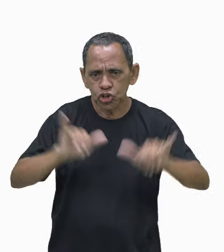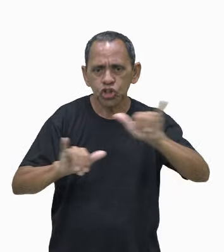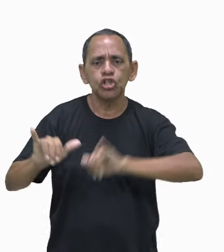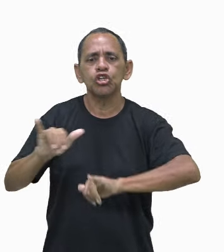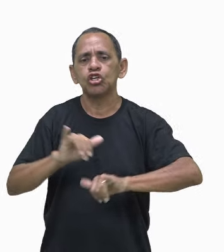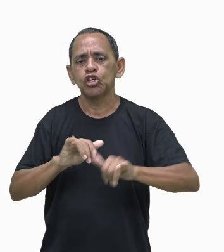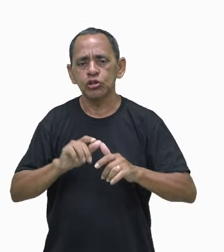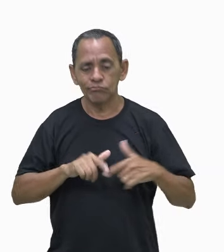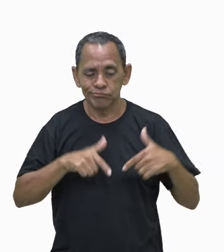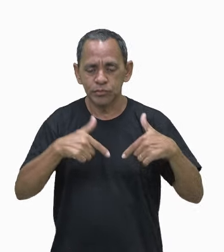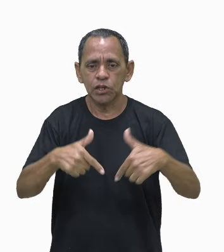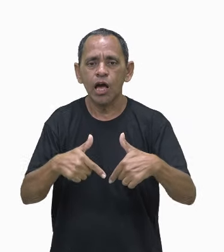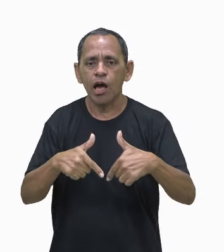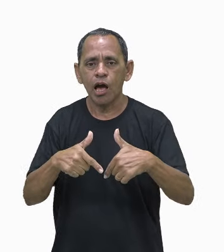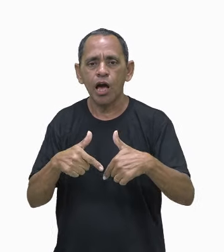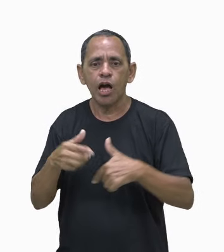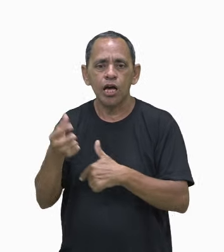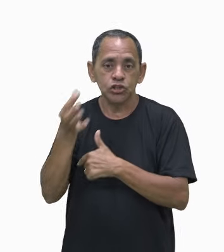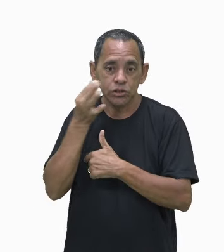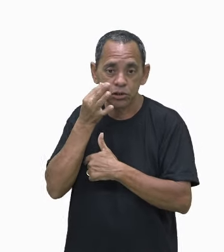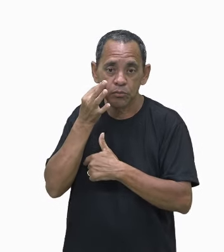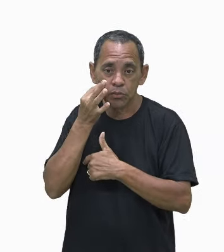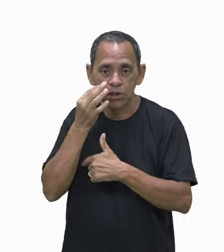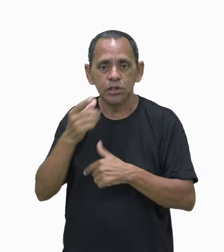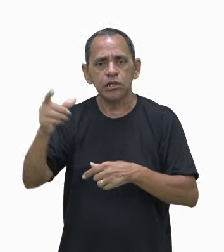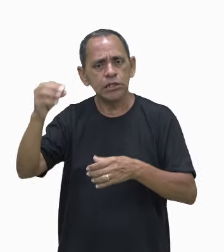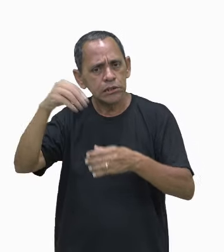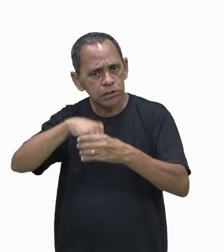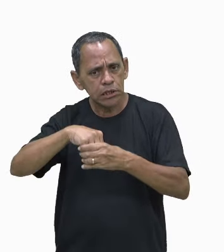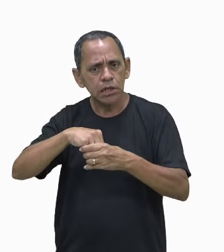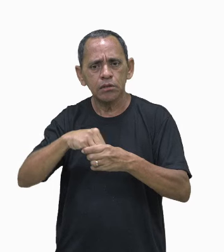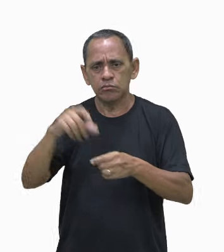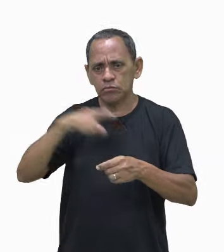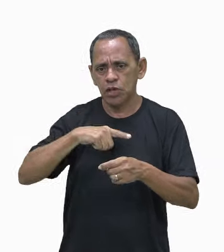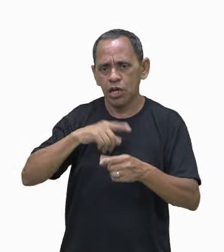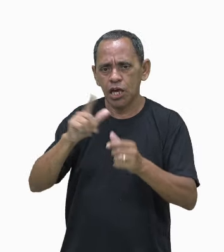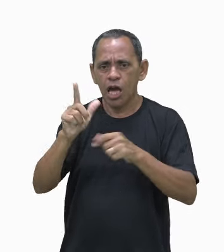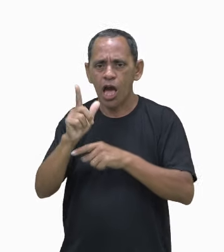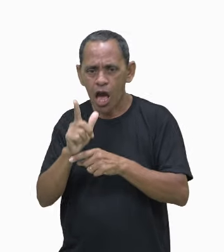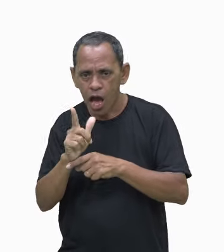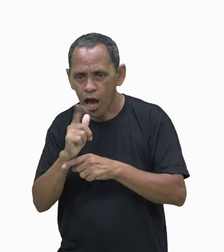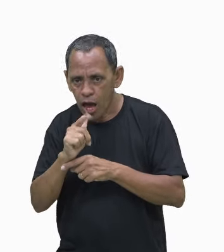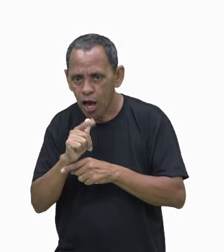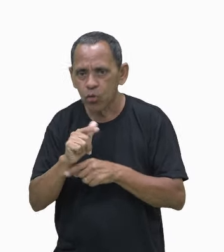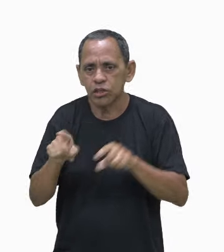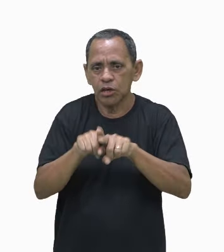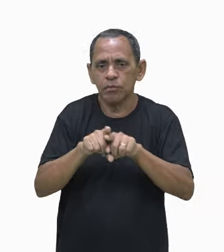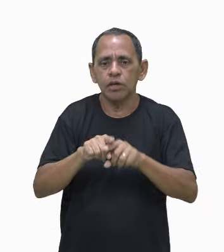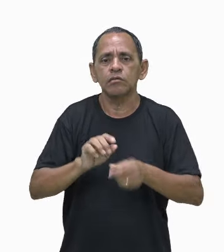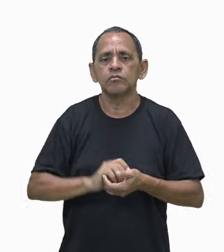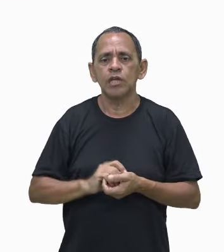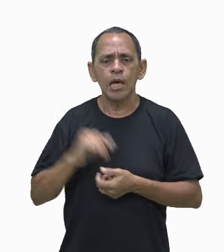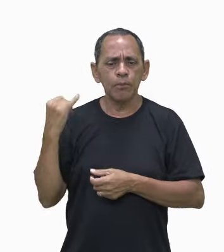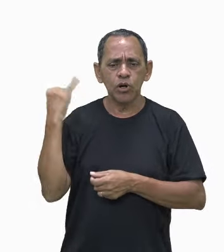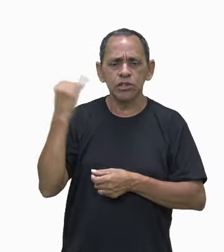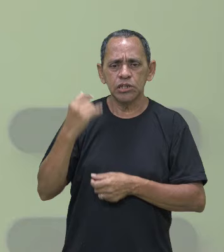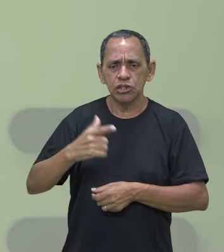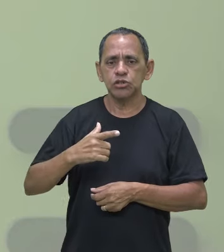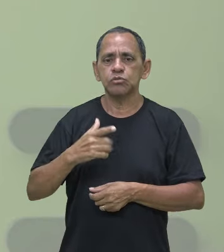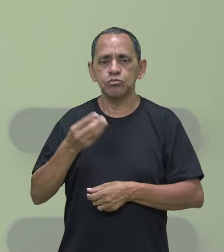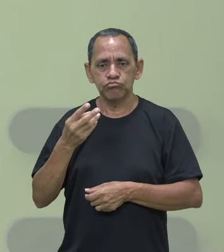E também ocorre a síntese de novas moléculas essenciais para a vida. Então, agora